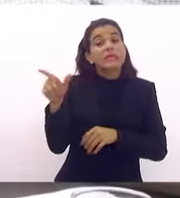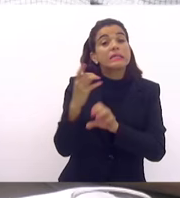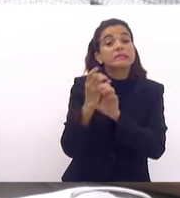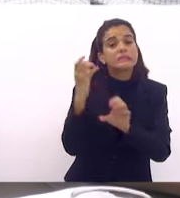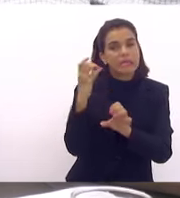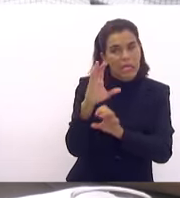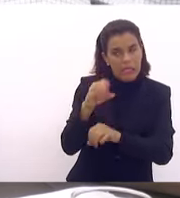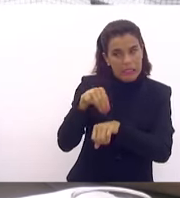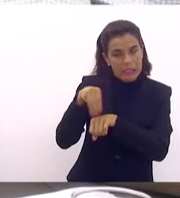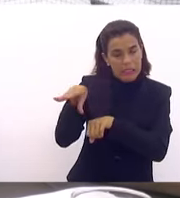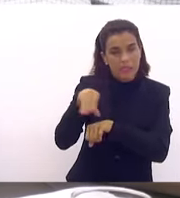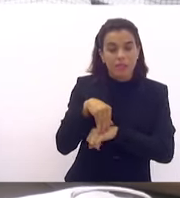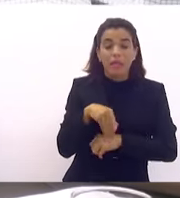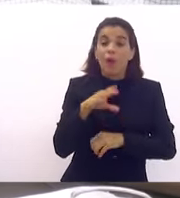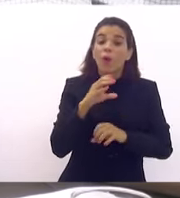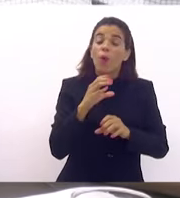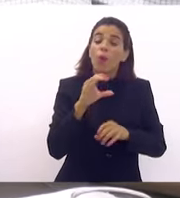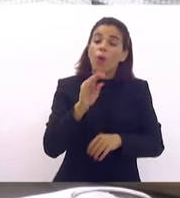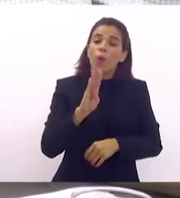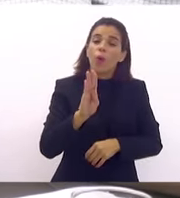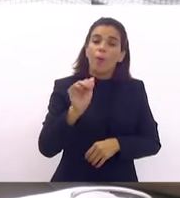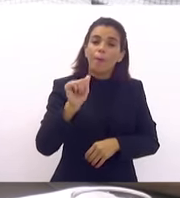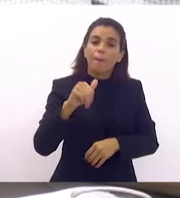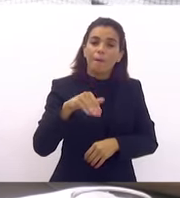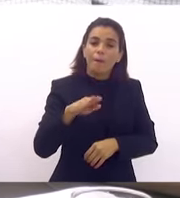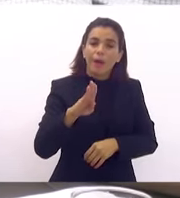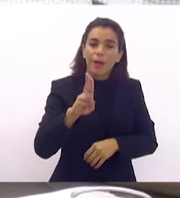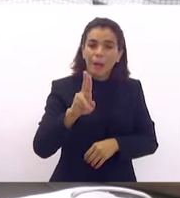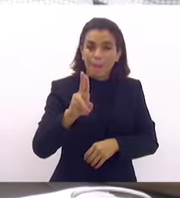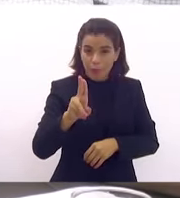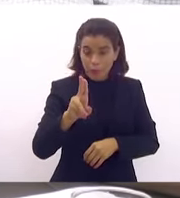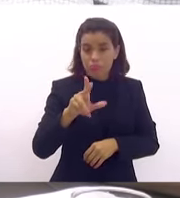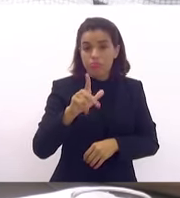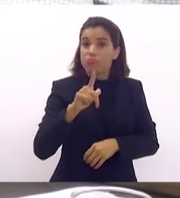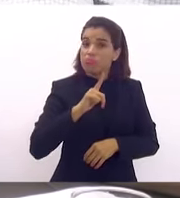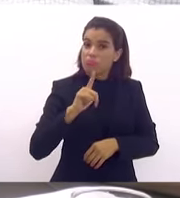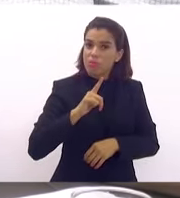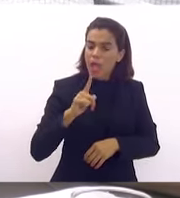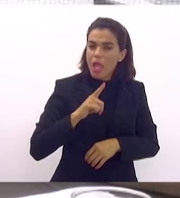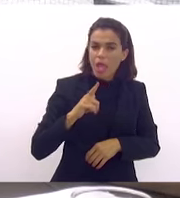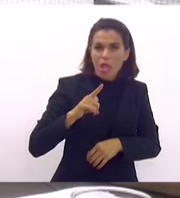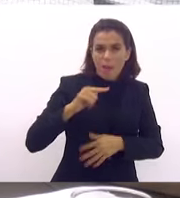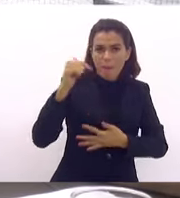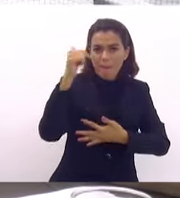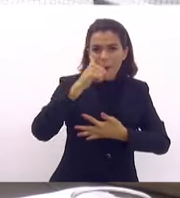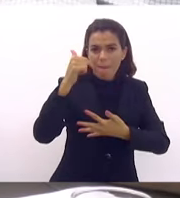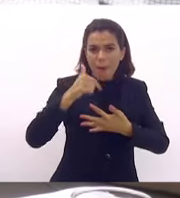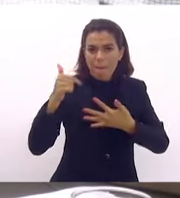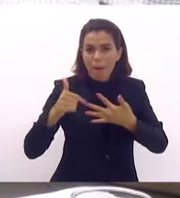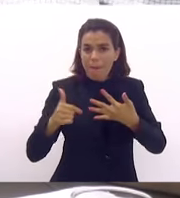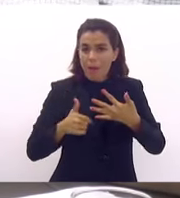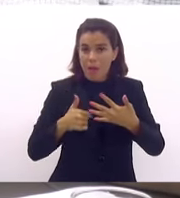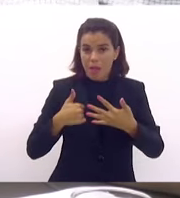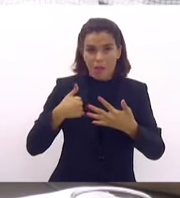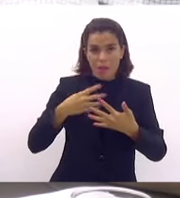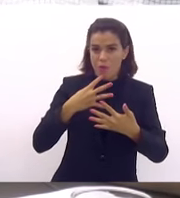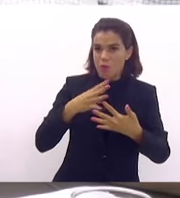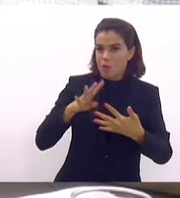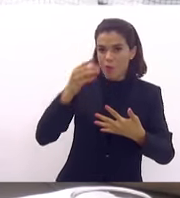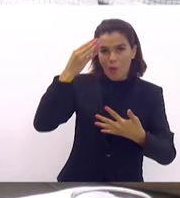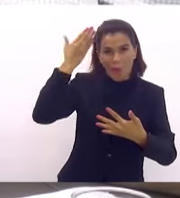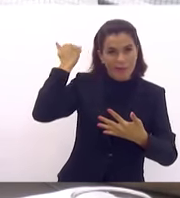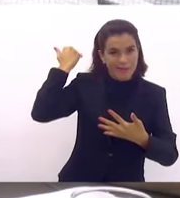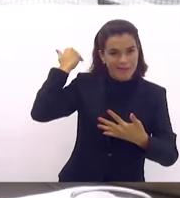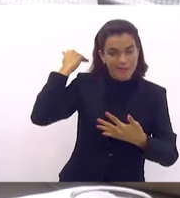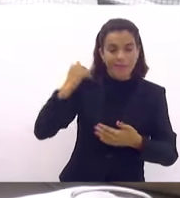bambu, ele tem algumas características que a maioria aqui não conhece, com certeza, porque eu próprio não conhecia. Uma delas é a